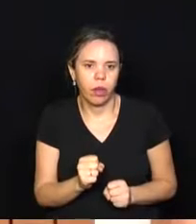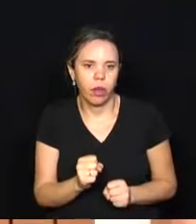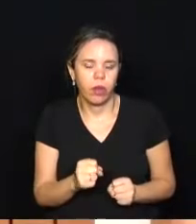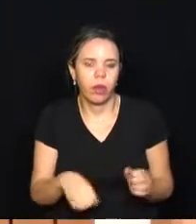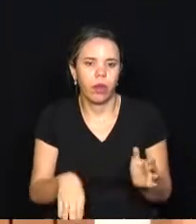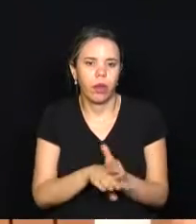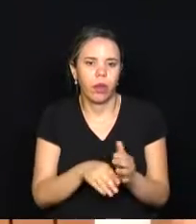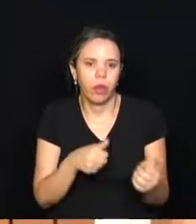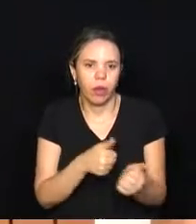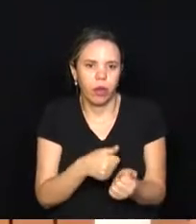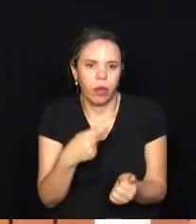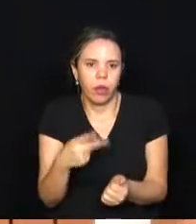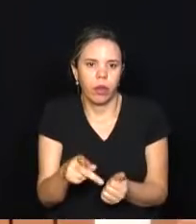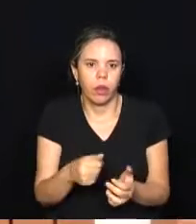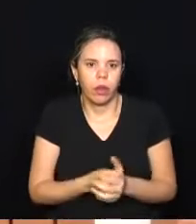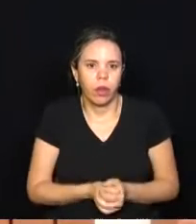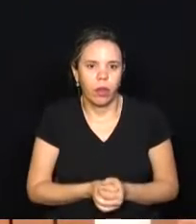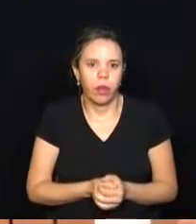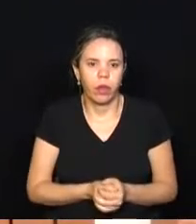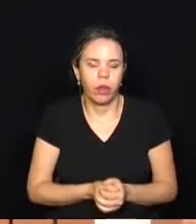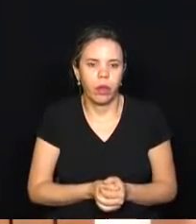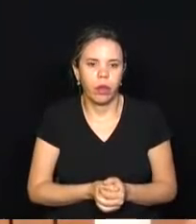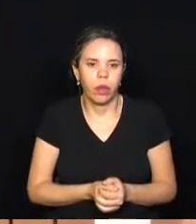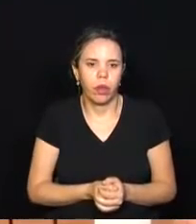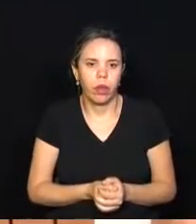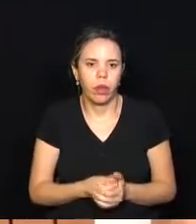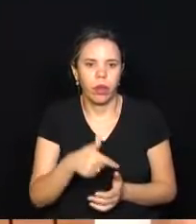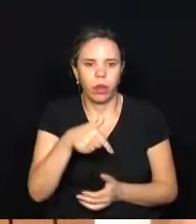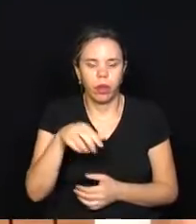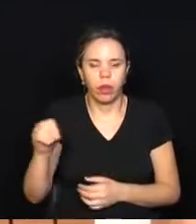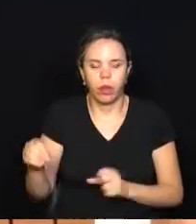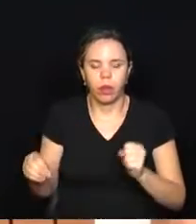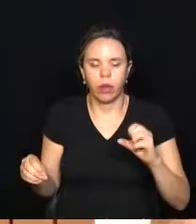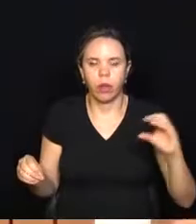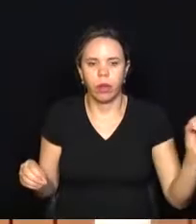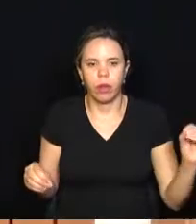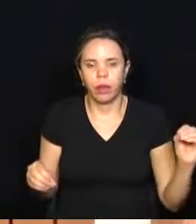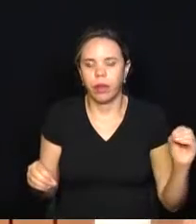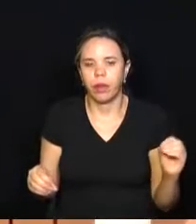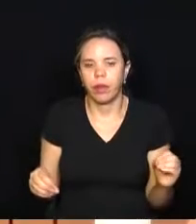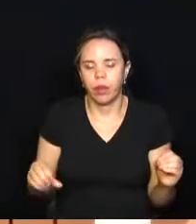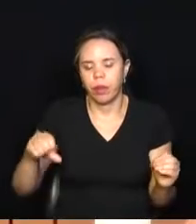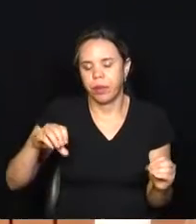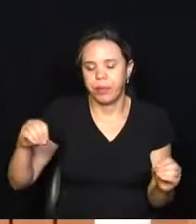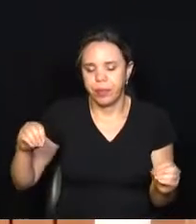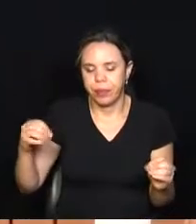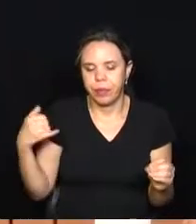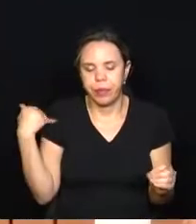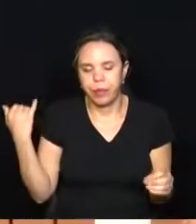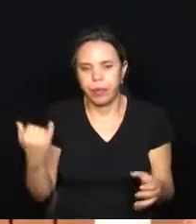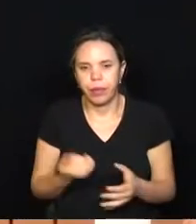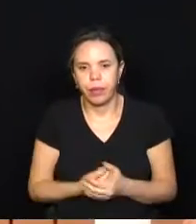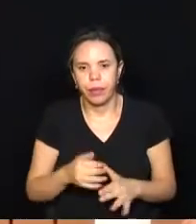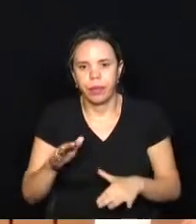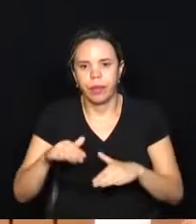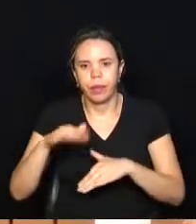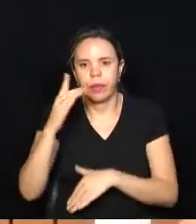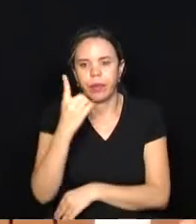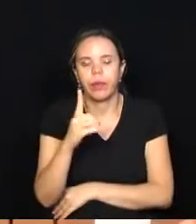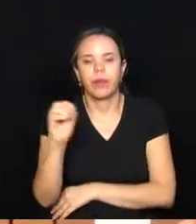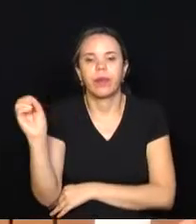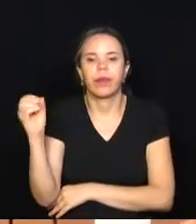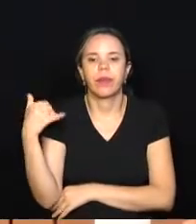chegar aos 70, aos 80, aos 90 anos, talvez até aos 100 anos,